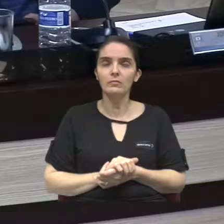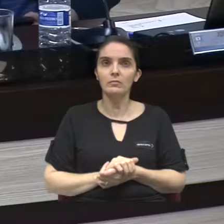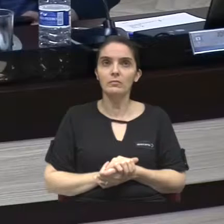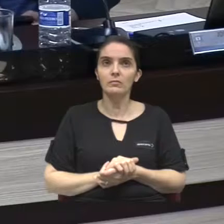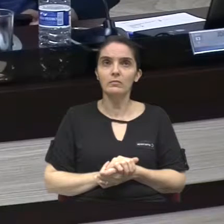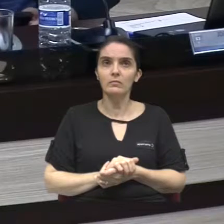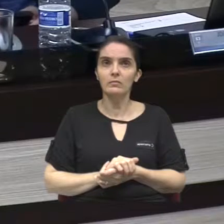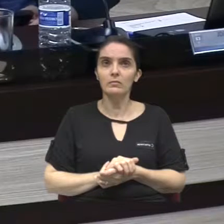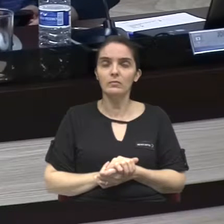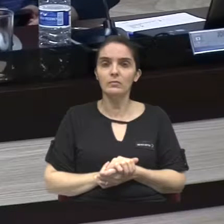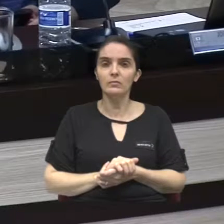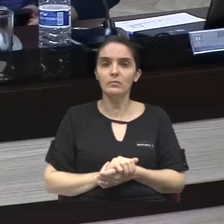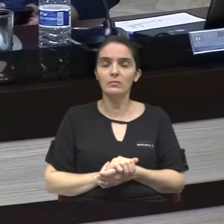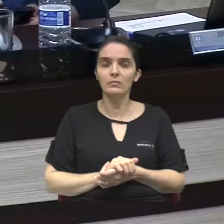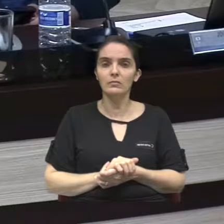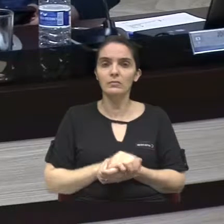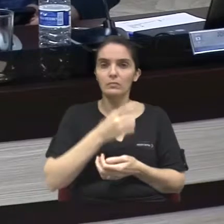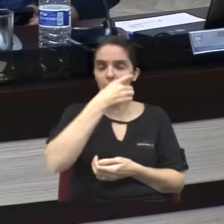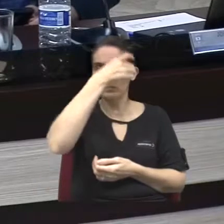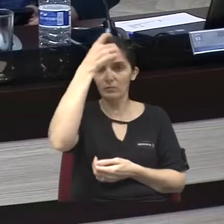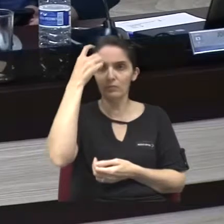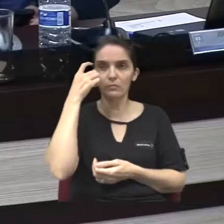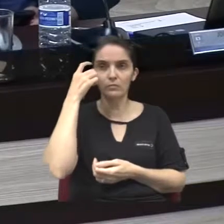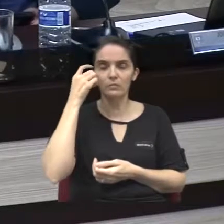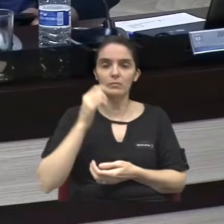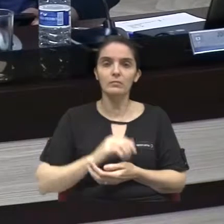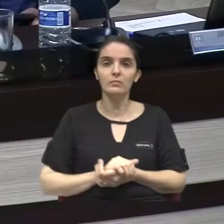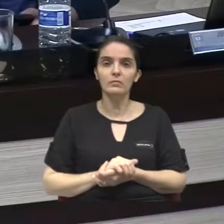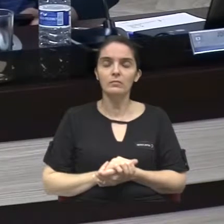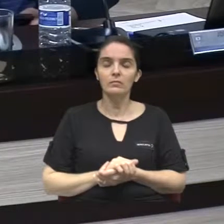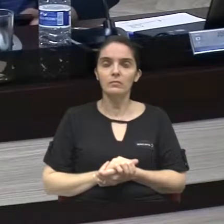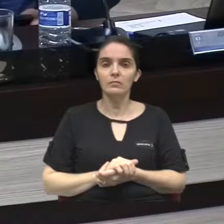Discutir a moção, vereador Marco Xavier.